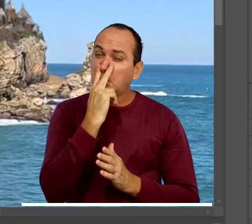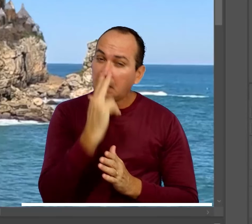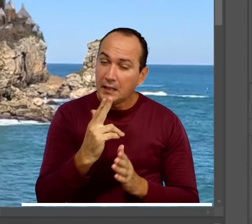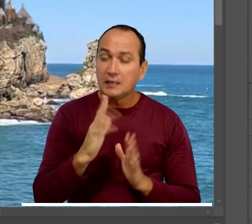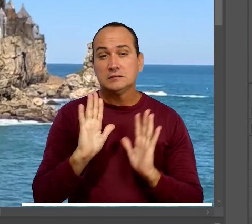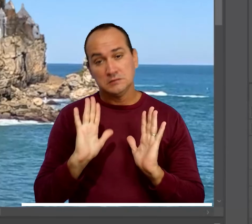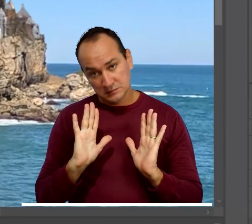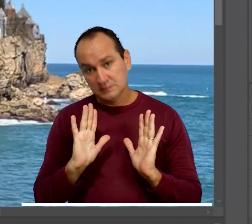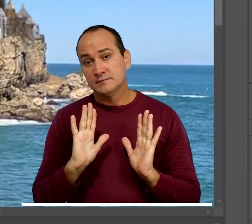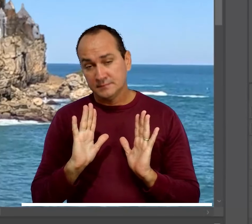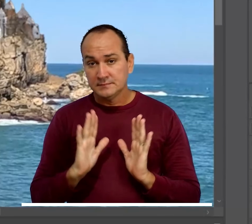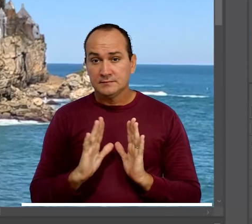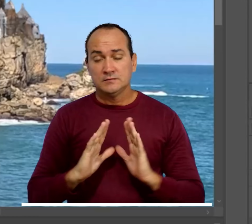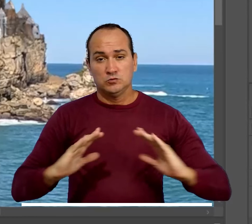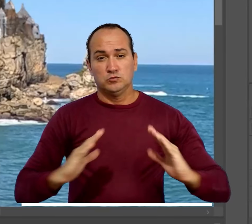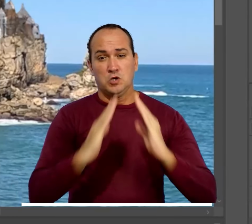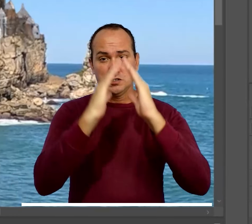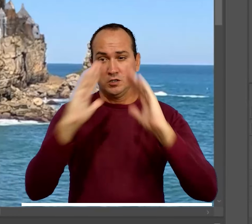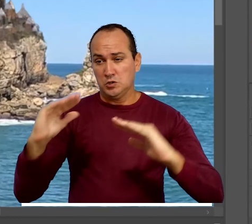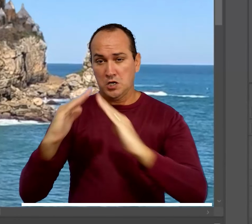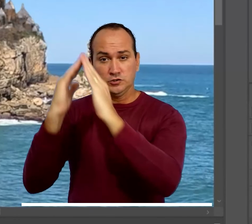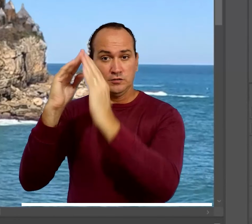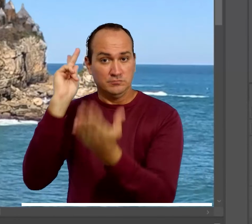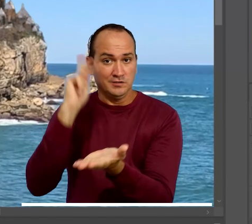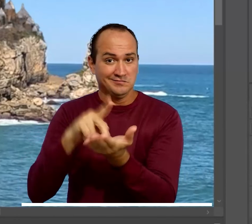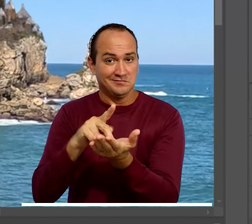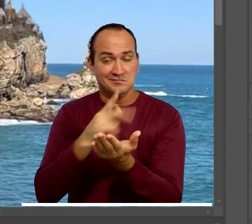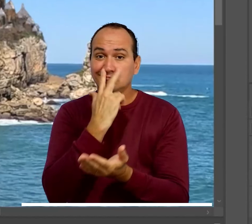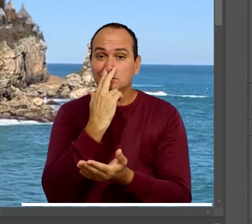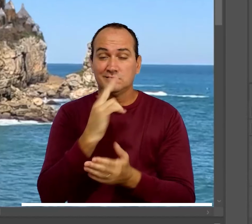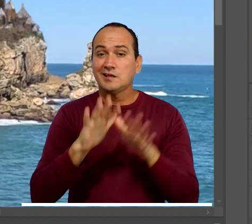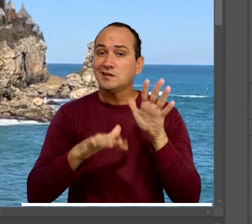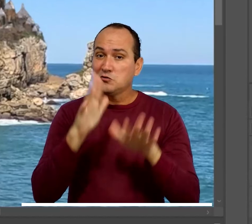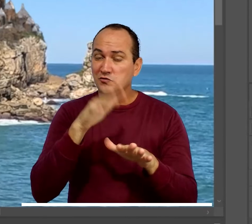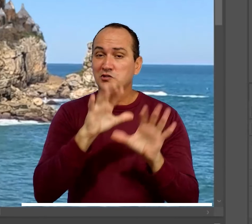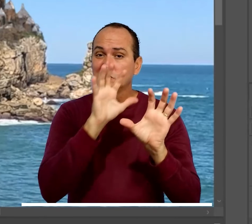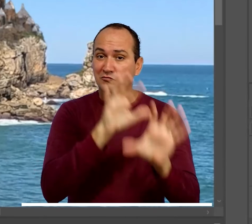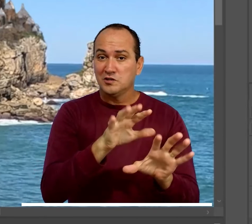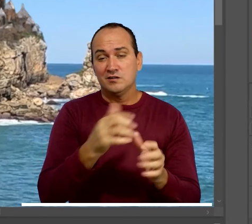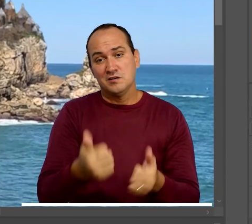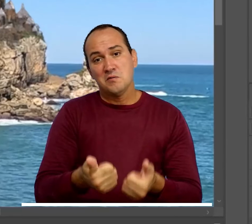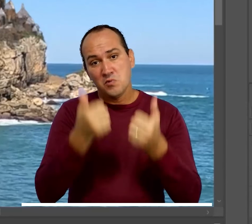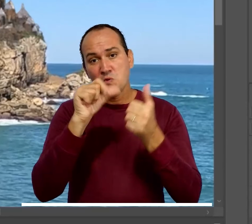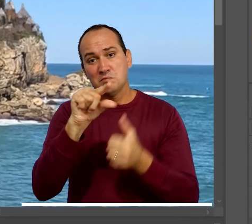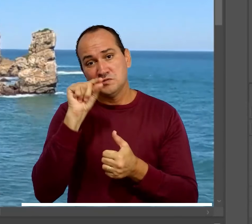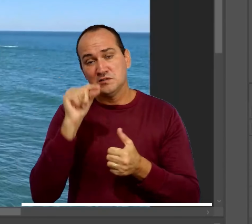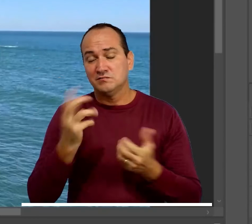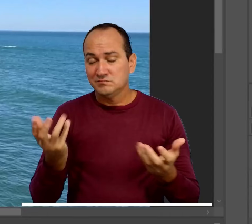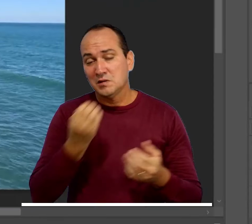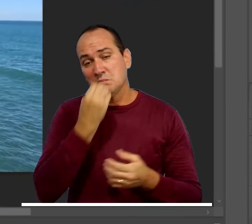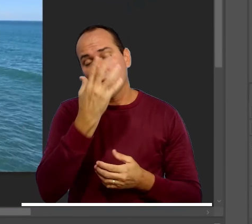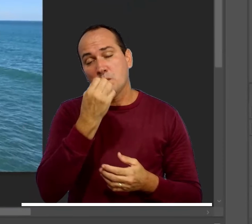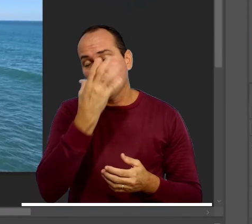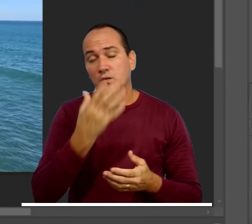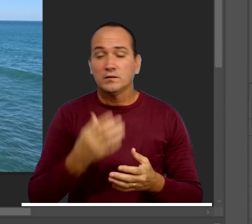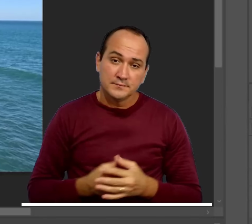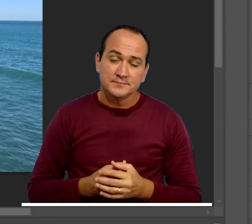com o modelo do castelo original, né? Então possivelmente essa daqui seria uma boa alternativa. Então,